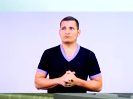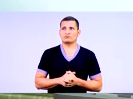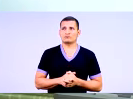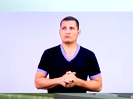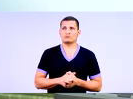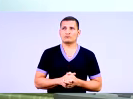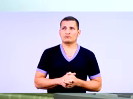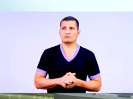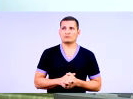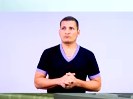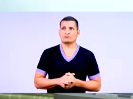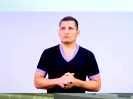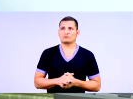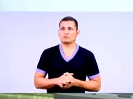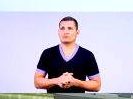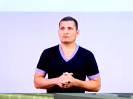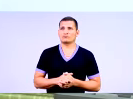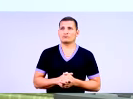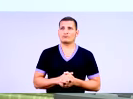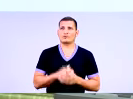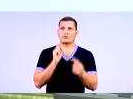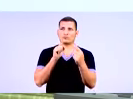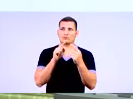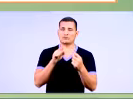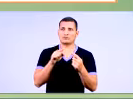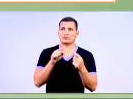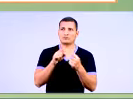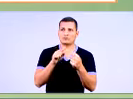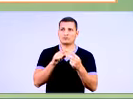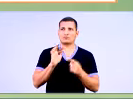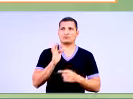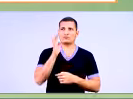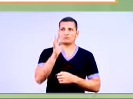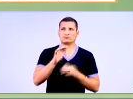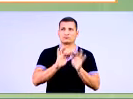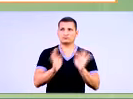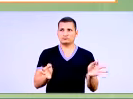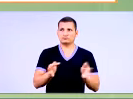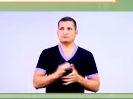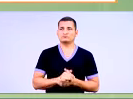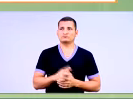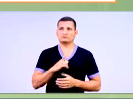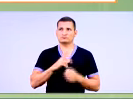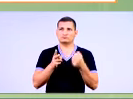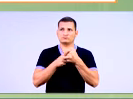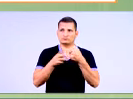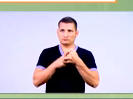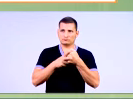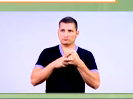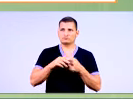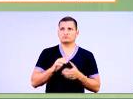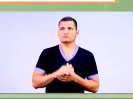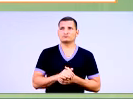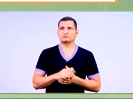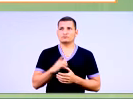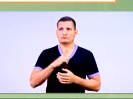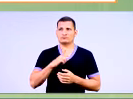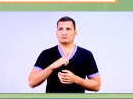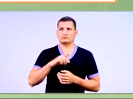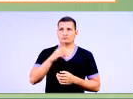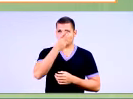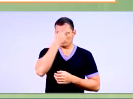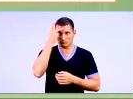com esse assunto que é o futuro simples, ok? Então, nós temos aqui o verbo watch TV e nós temos um